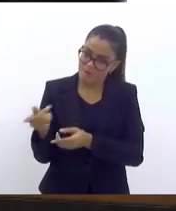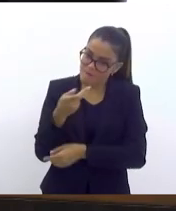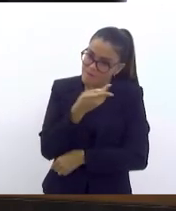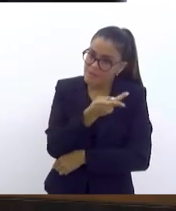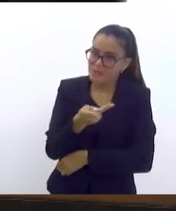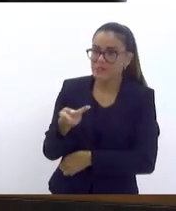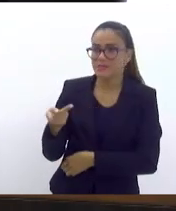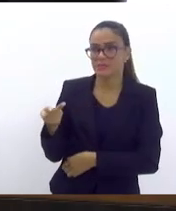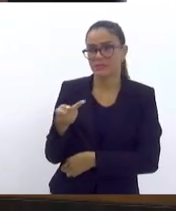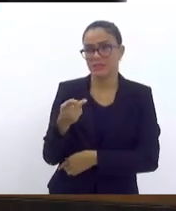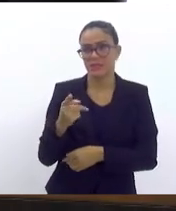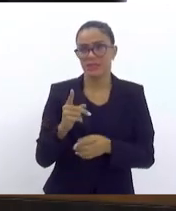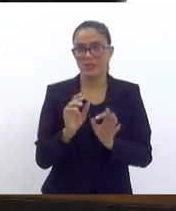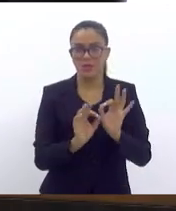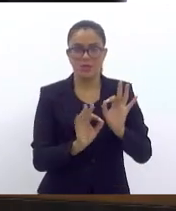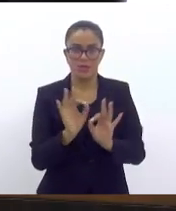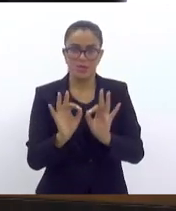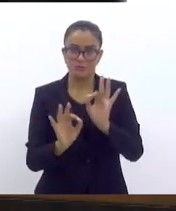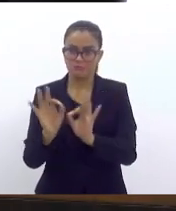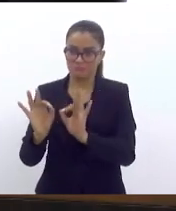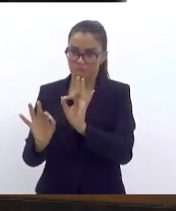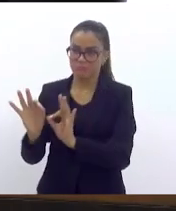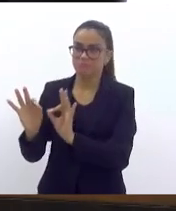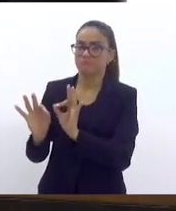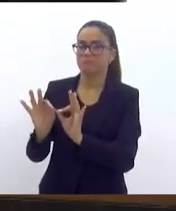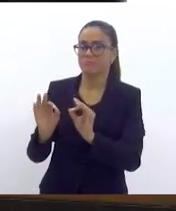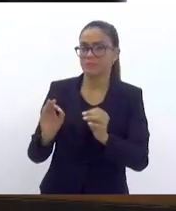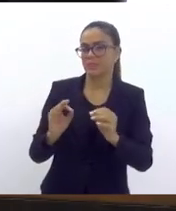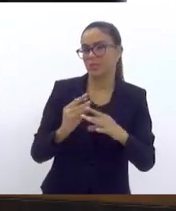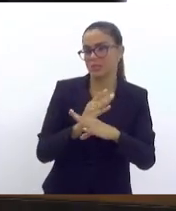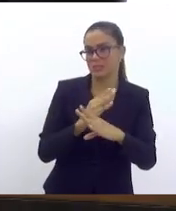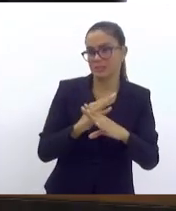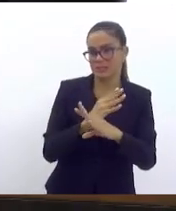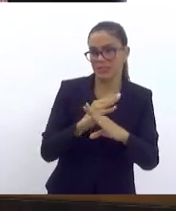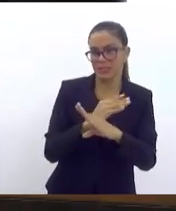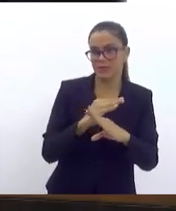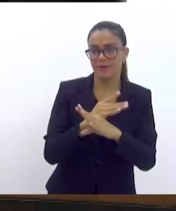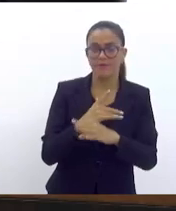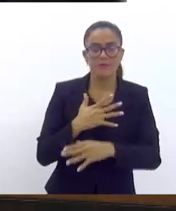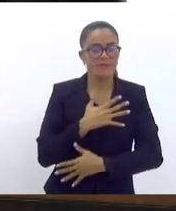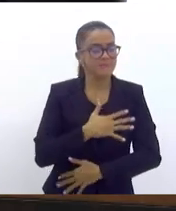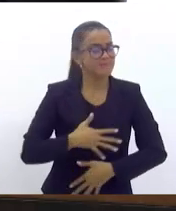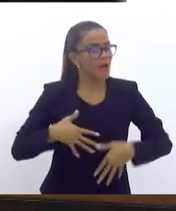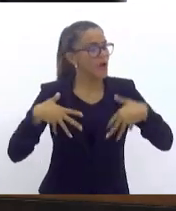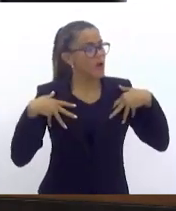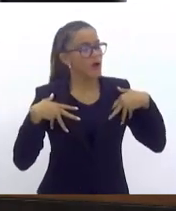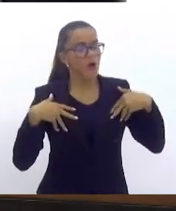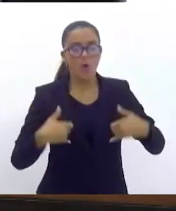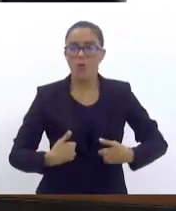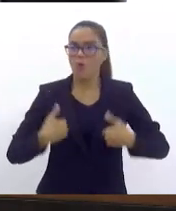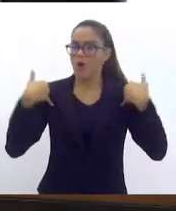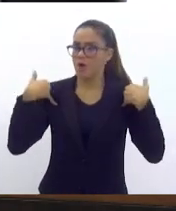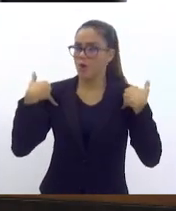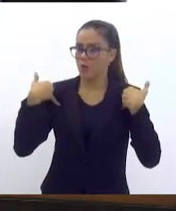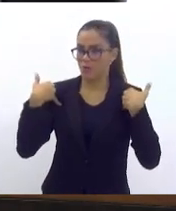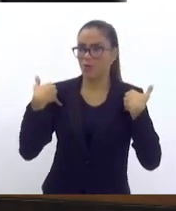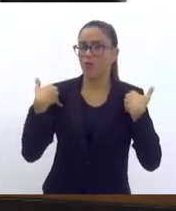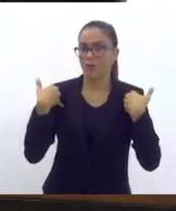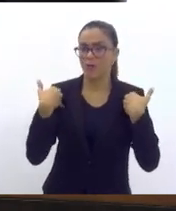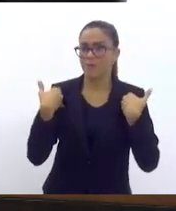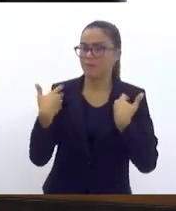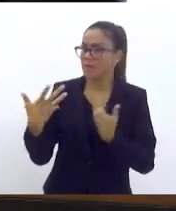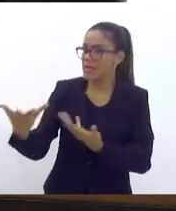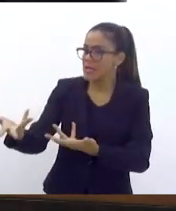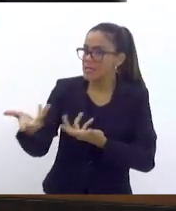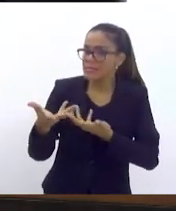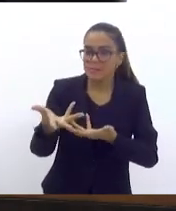cidade vamos preparar tudo para recebê-lo Será uma honra receber todos os que estão aqui